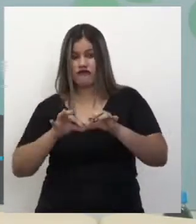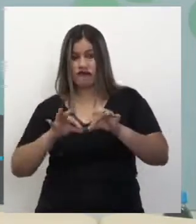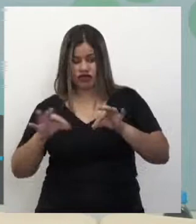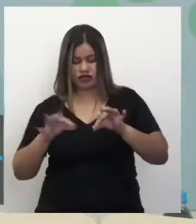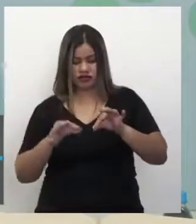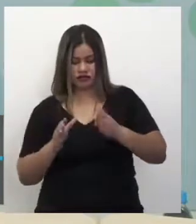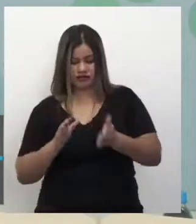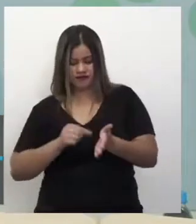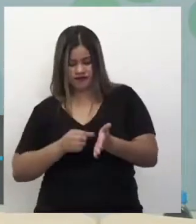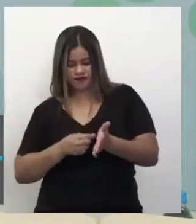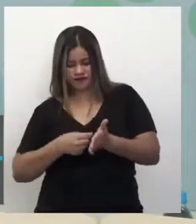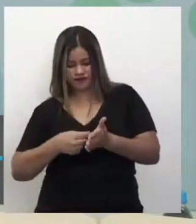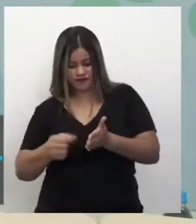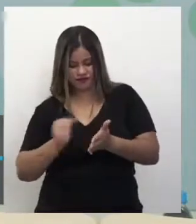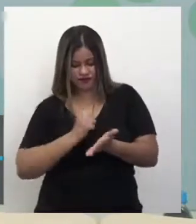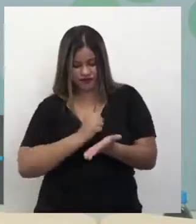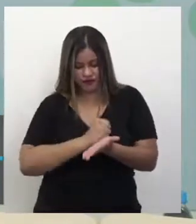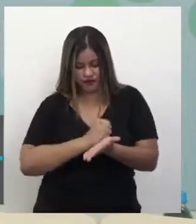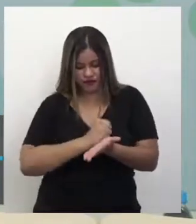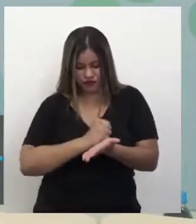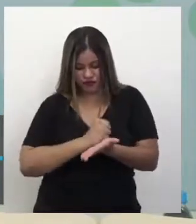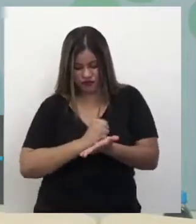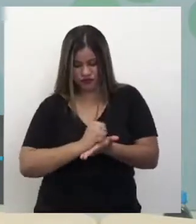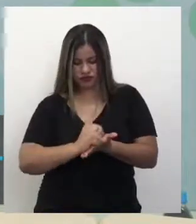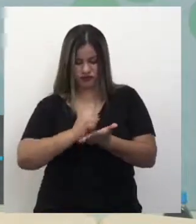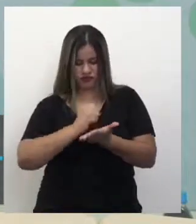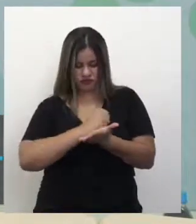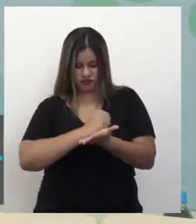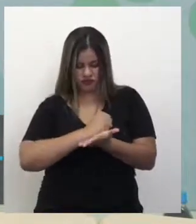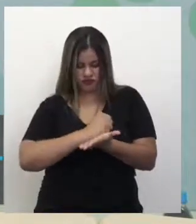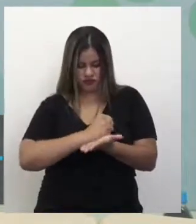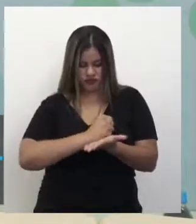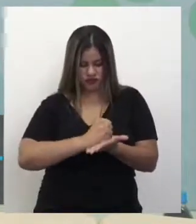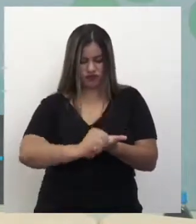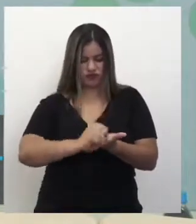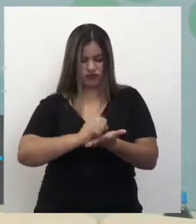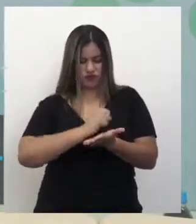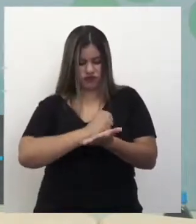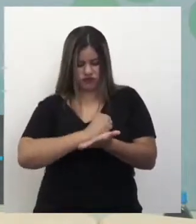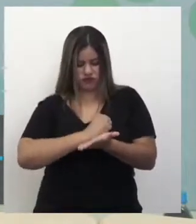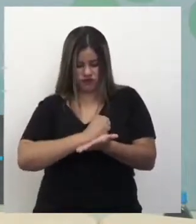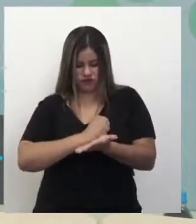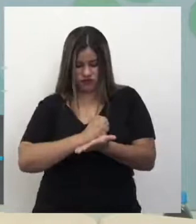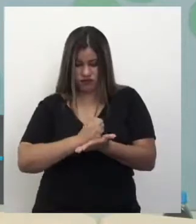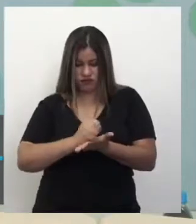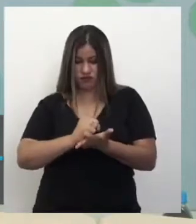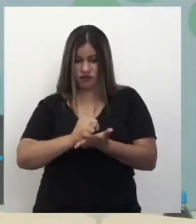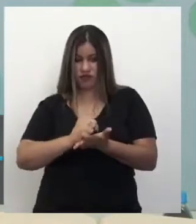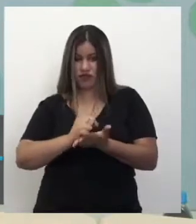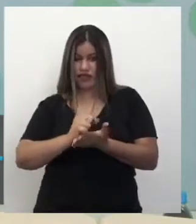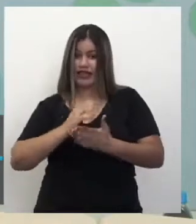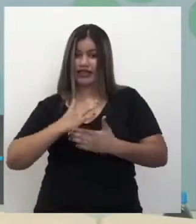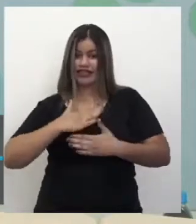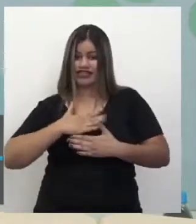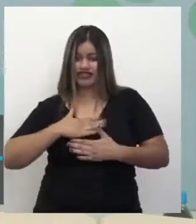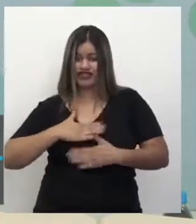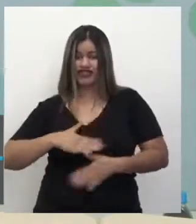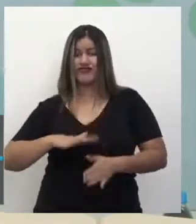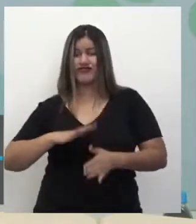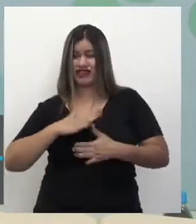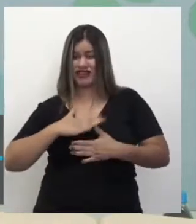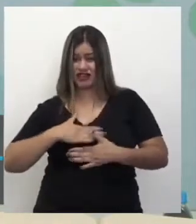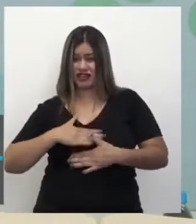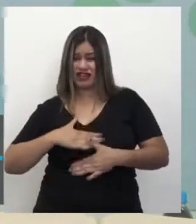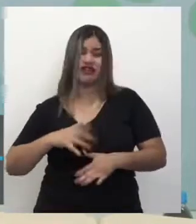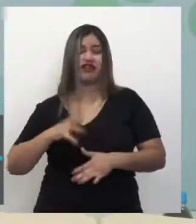para criar aquele sulco, para você não acompanhar o sulco da madeira. Acompanhar o suco que está na fita crepe. Ai, trabalhoso. Dá